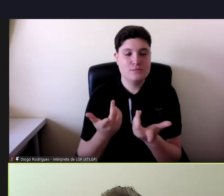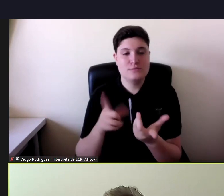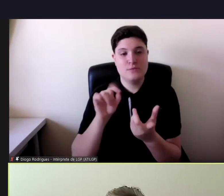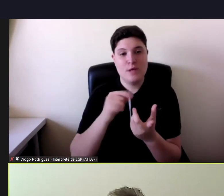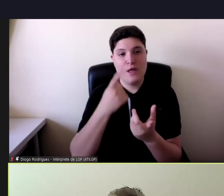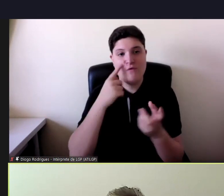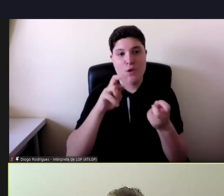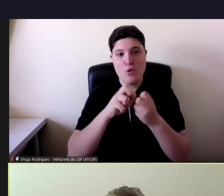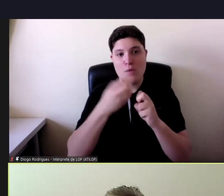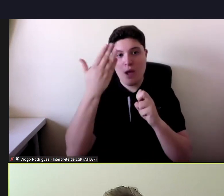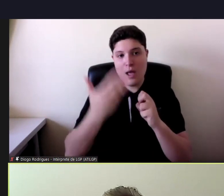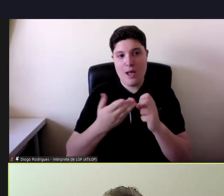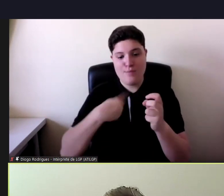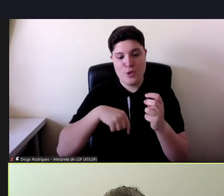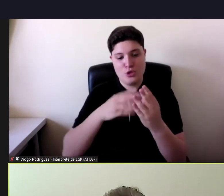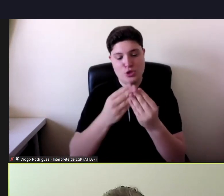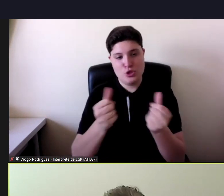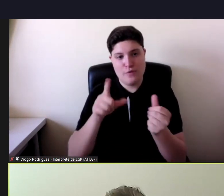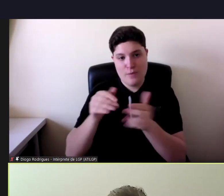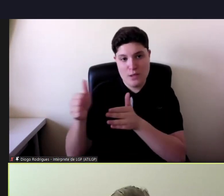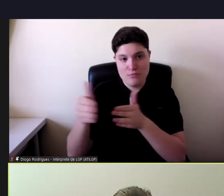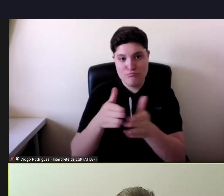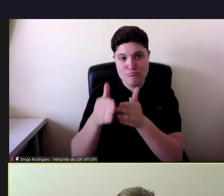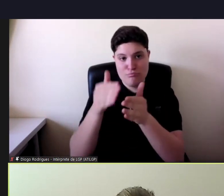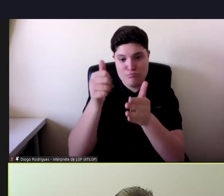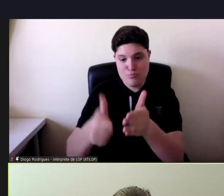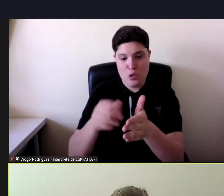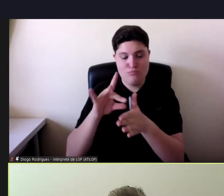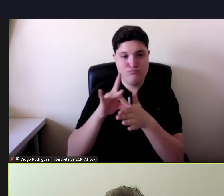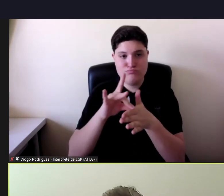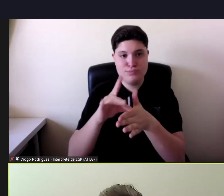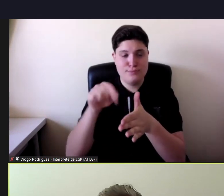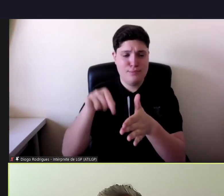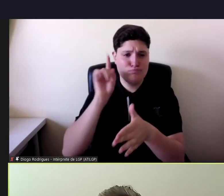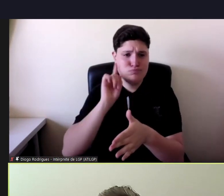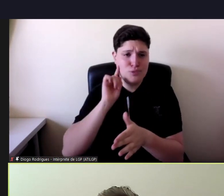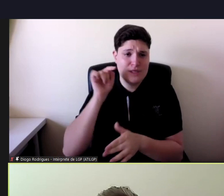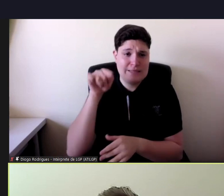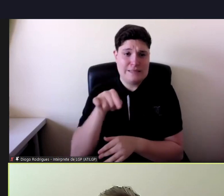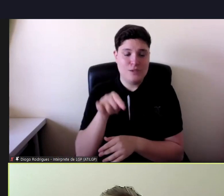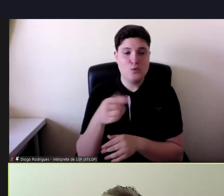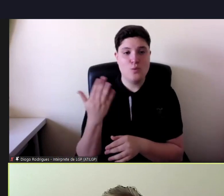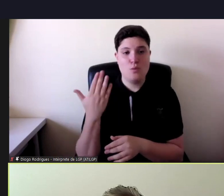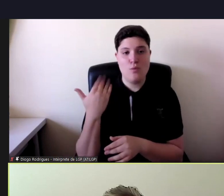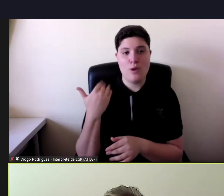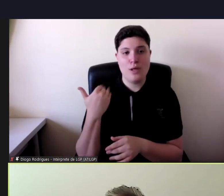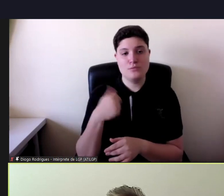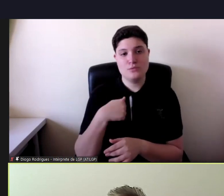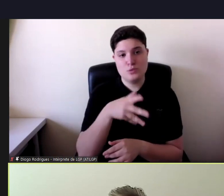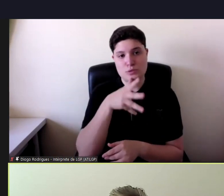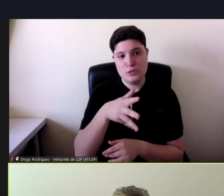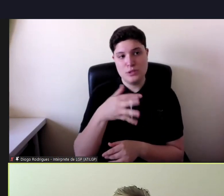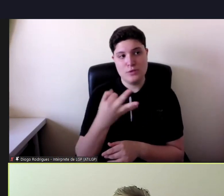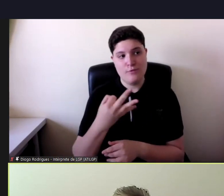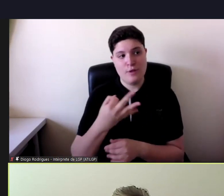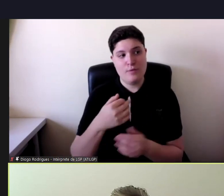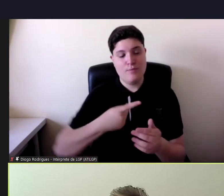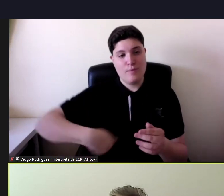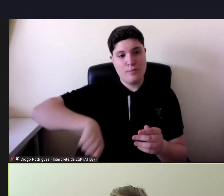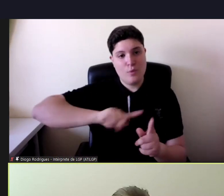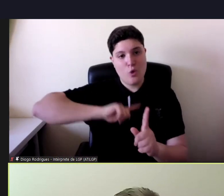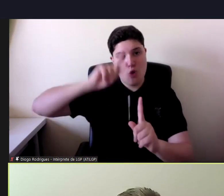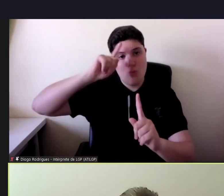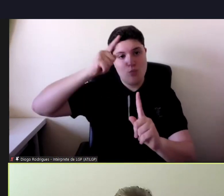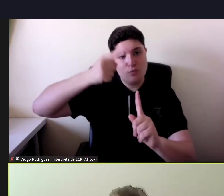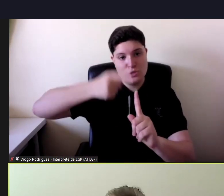governo, desenvolveu uma série de microcredenciais em que são instrumentos muito ágeis, com formações muito